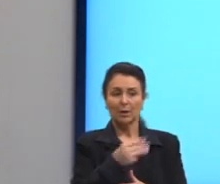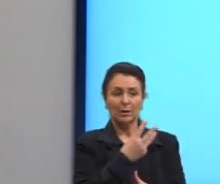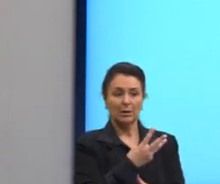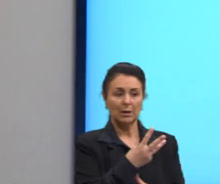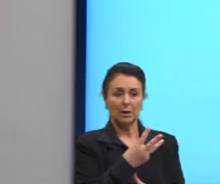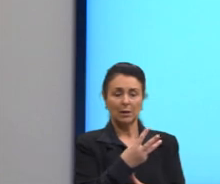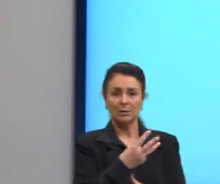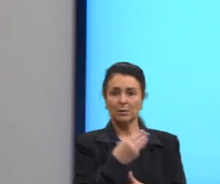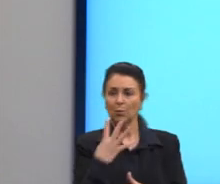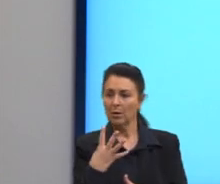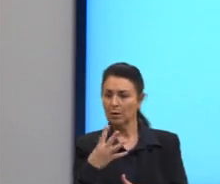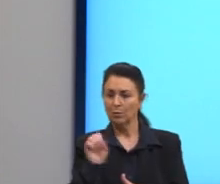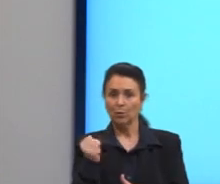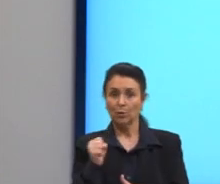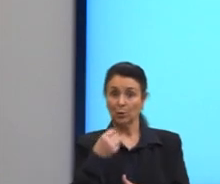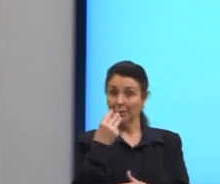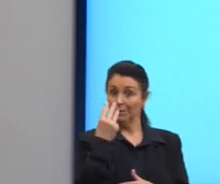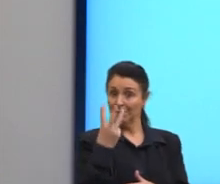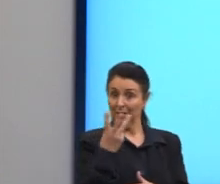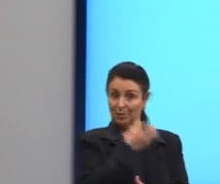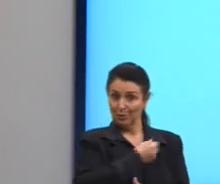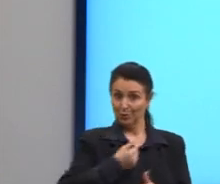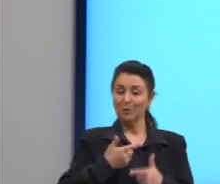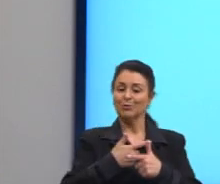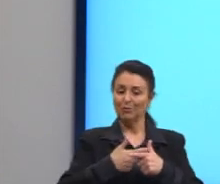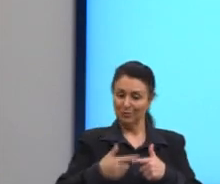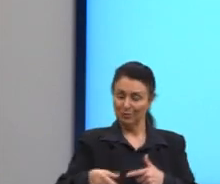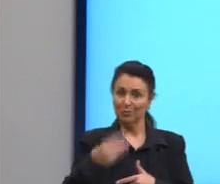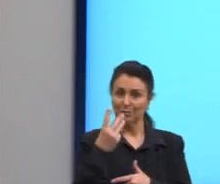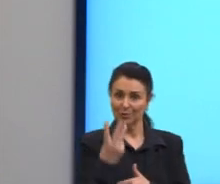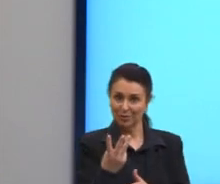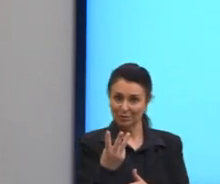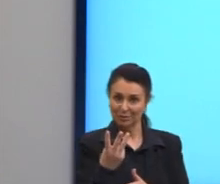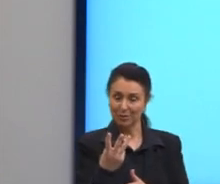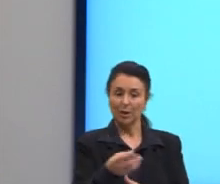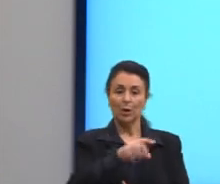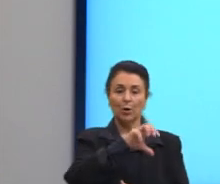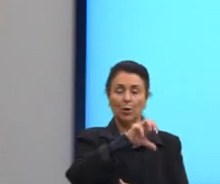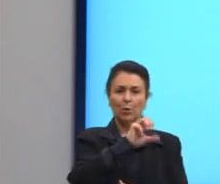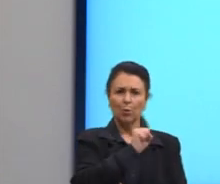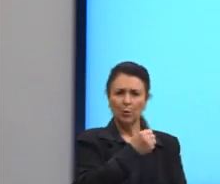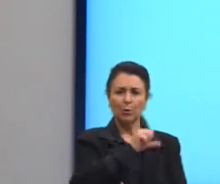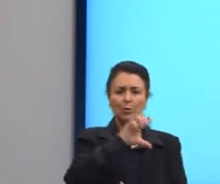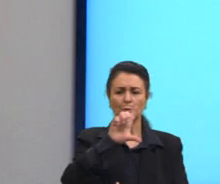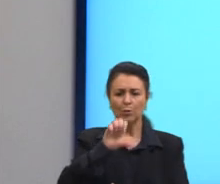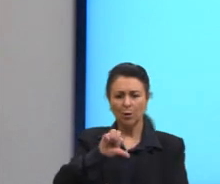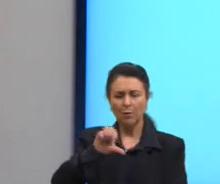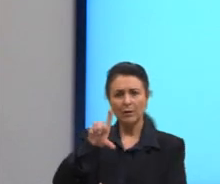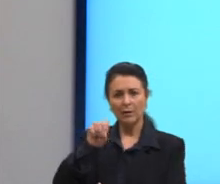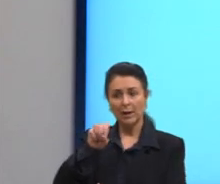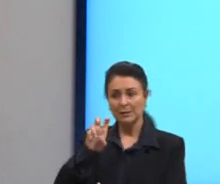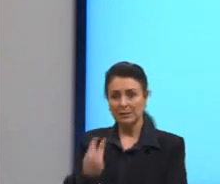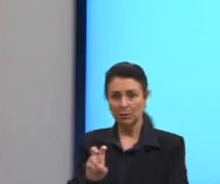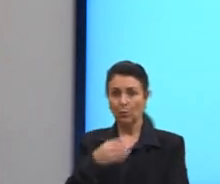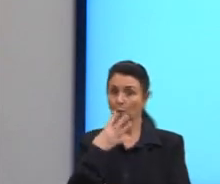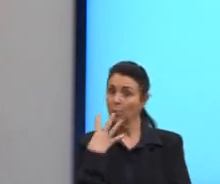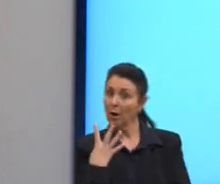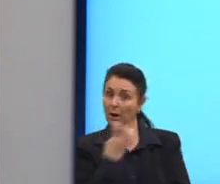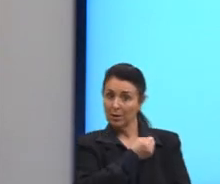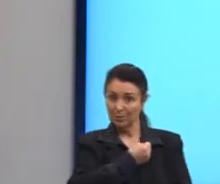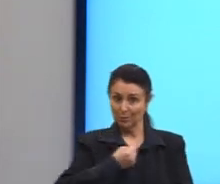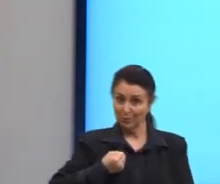3 + 4 + 8 Então são três termos Por Isso Eu dividi por 3 aqui é nós 8 9 10 e 5 tão são